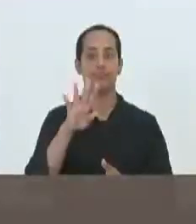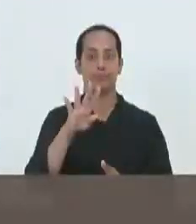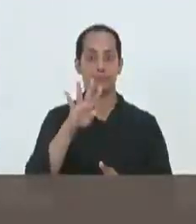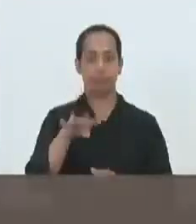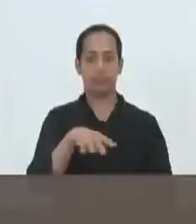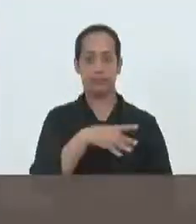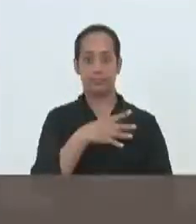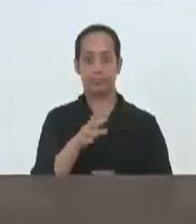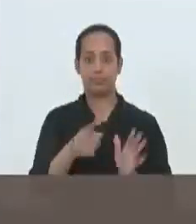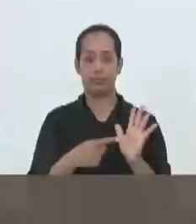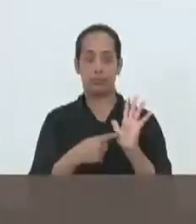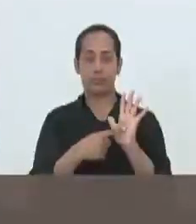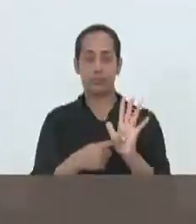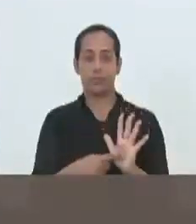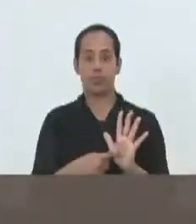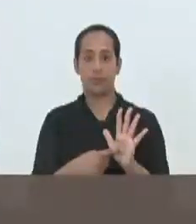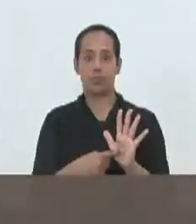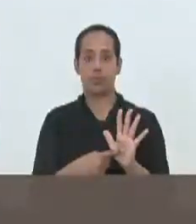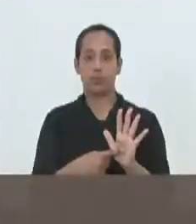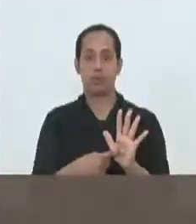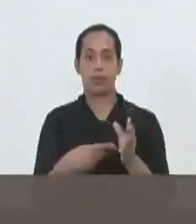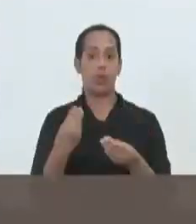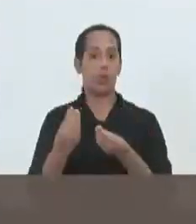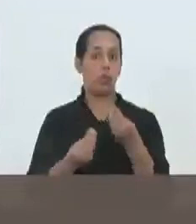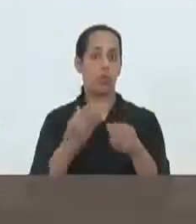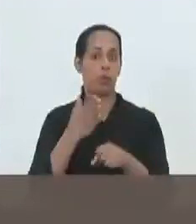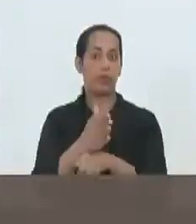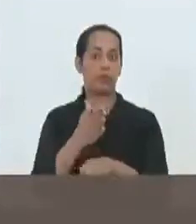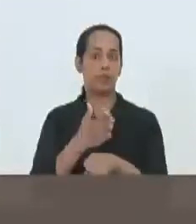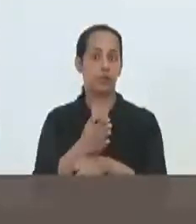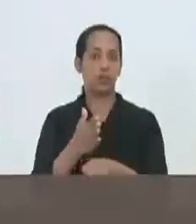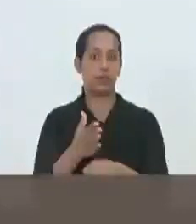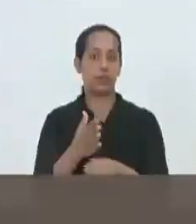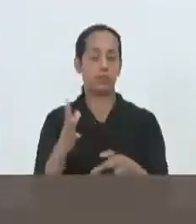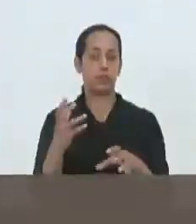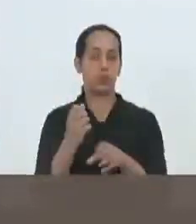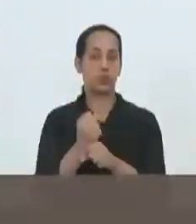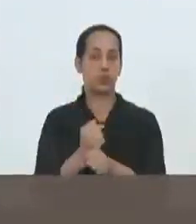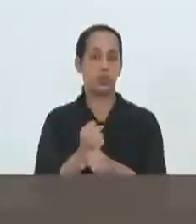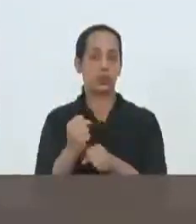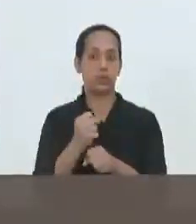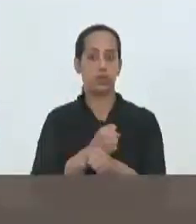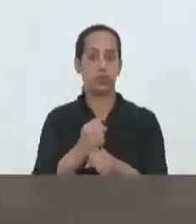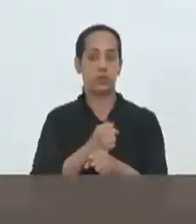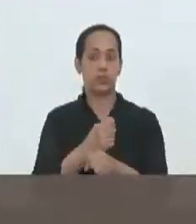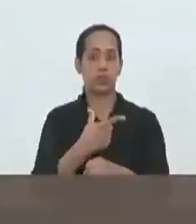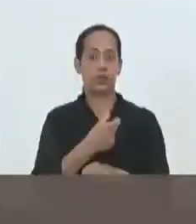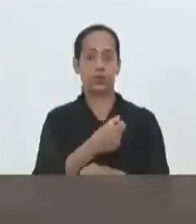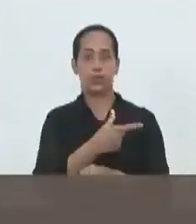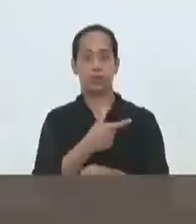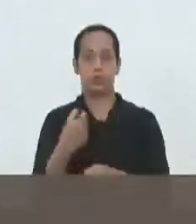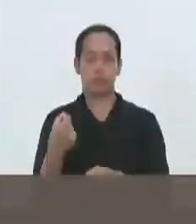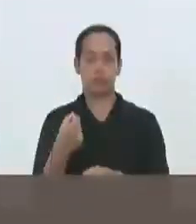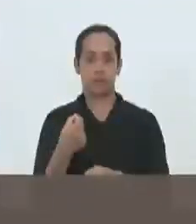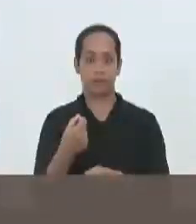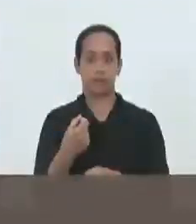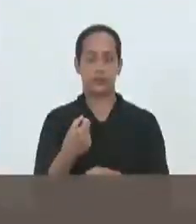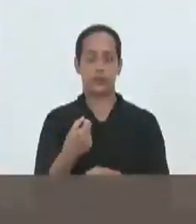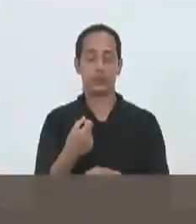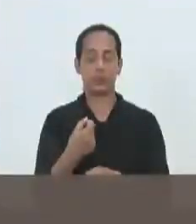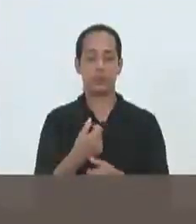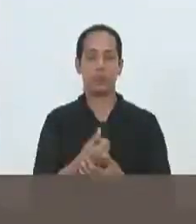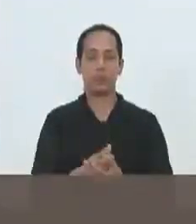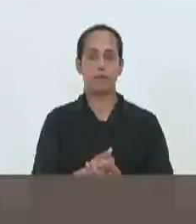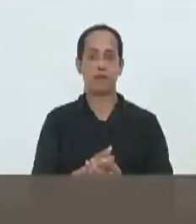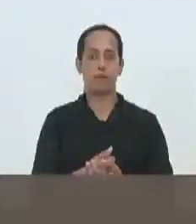total lá em 2022 como a receita de capital era muito pequena toda a nossa receita era